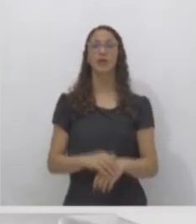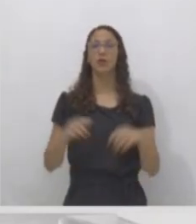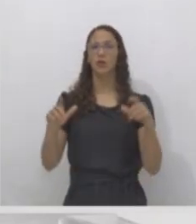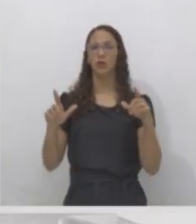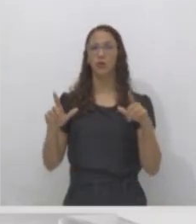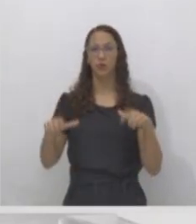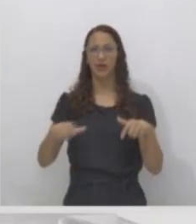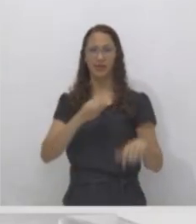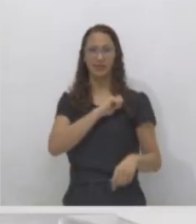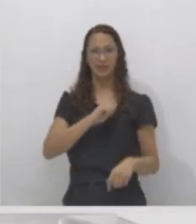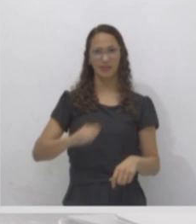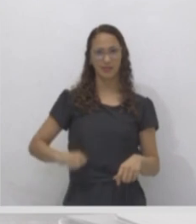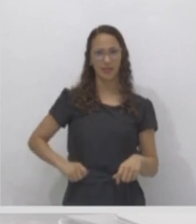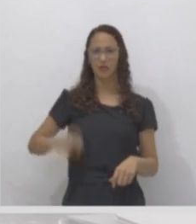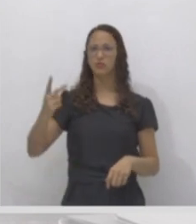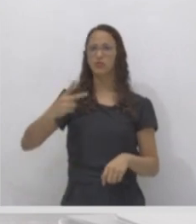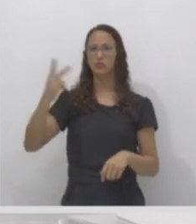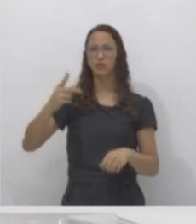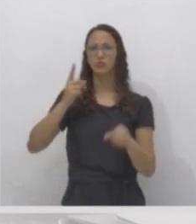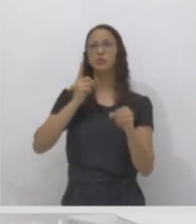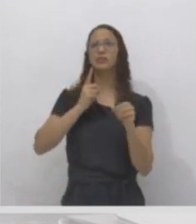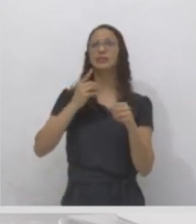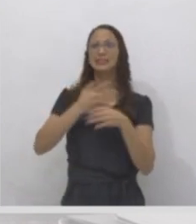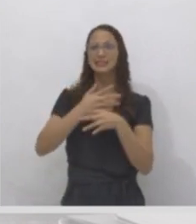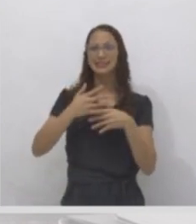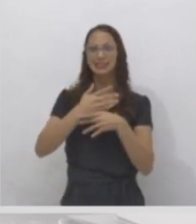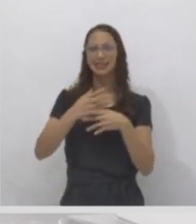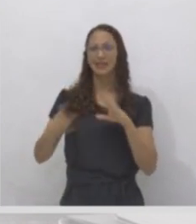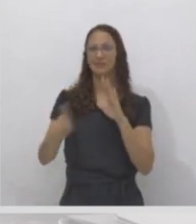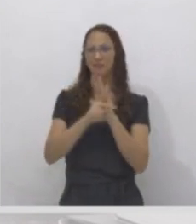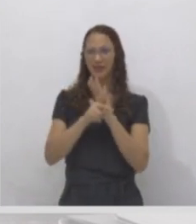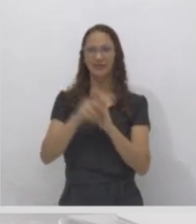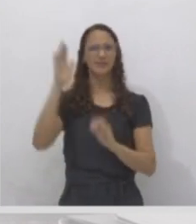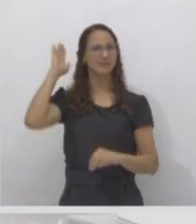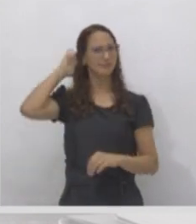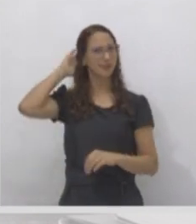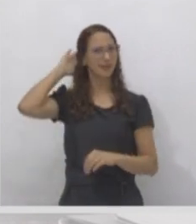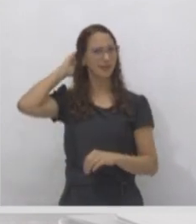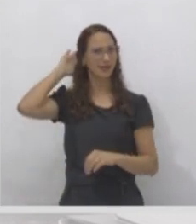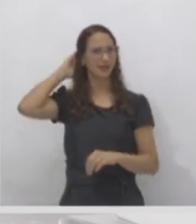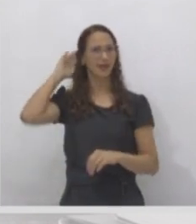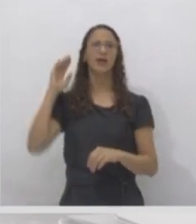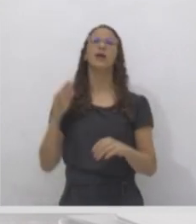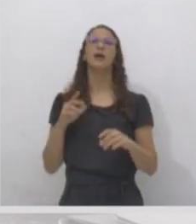populoso do Pará. Sua população está estimada em